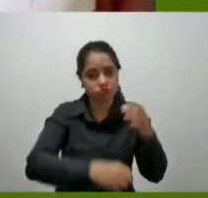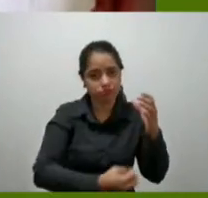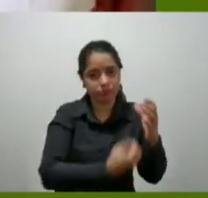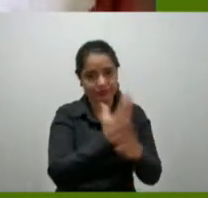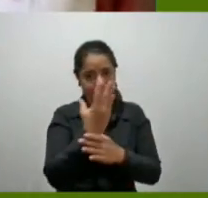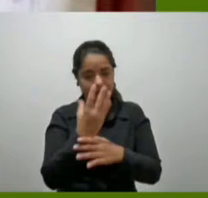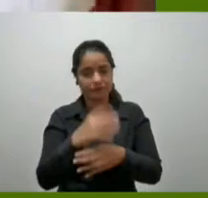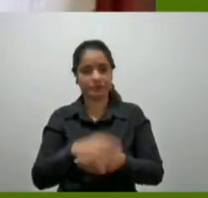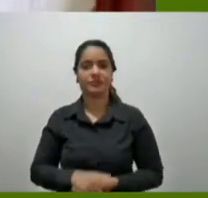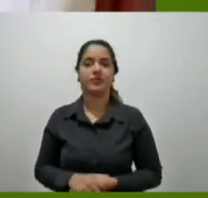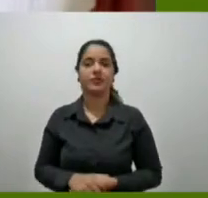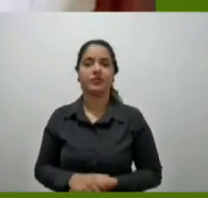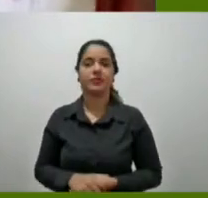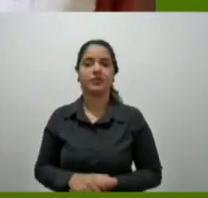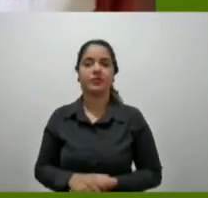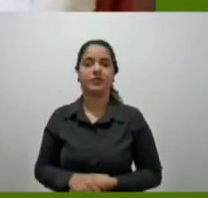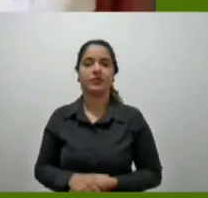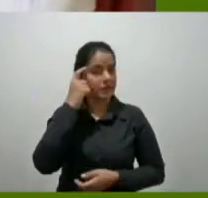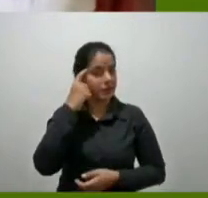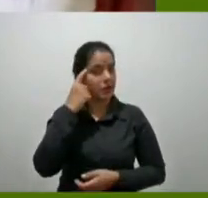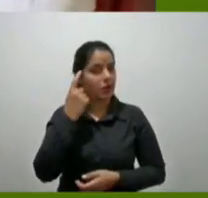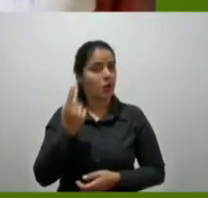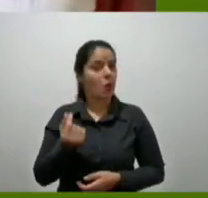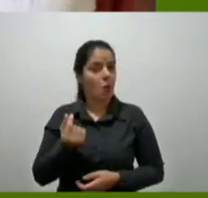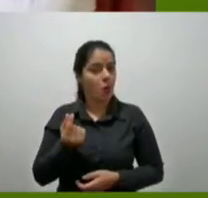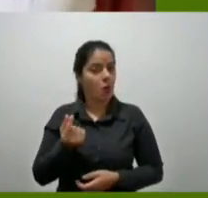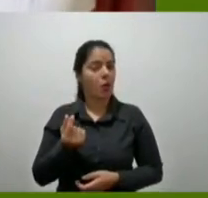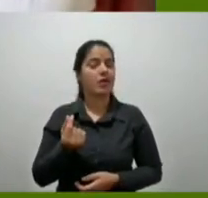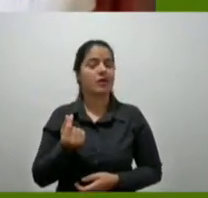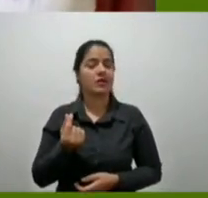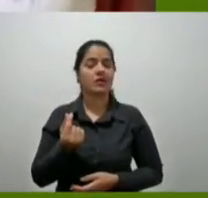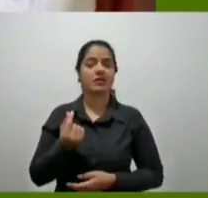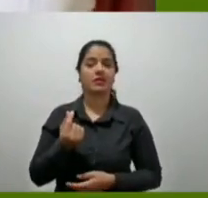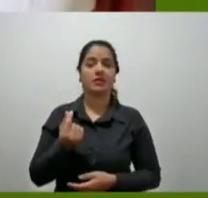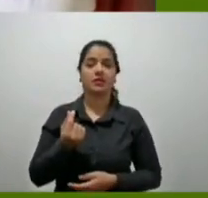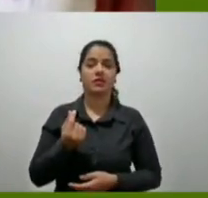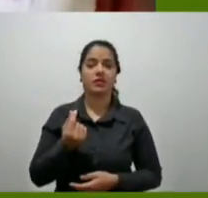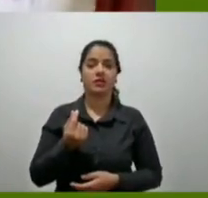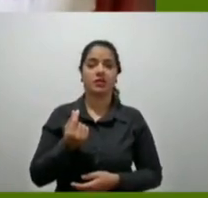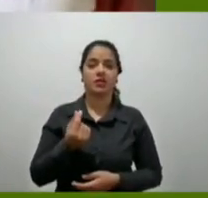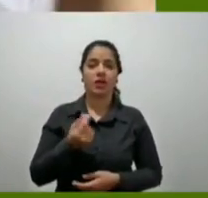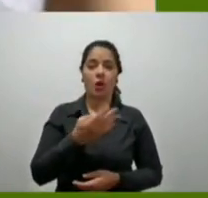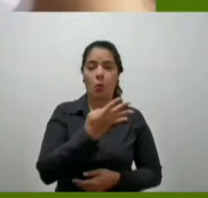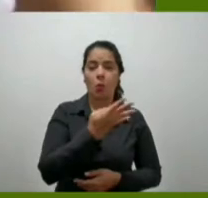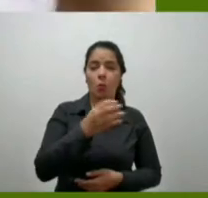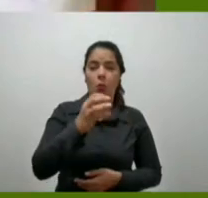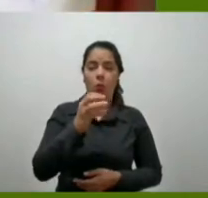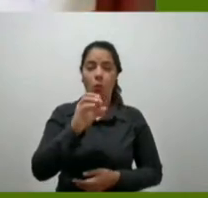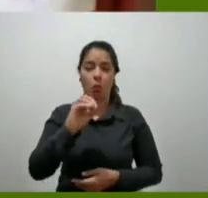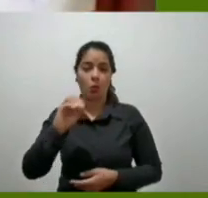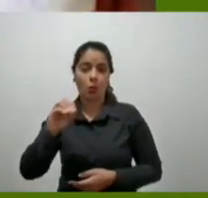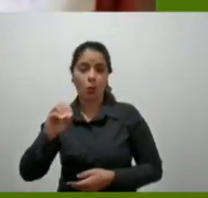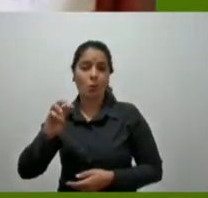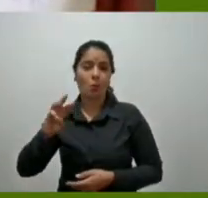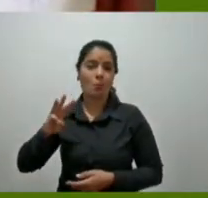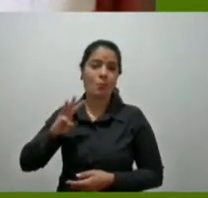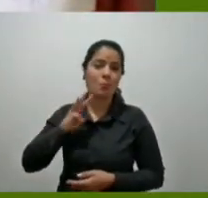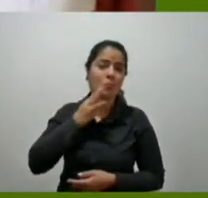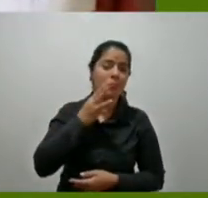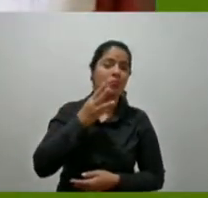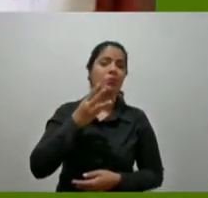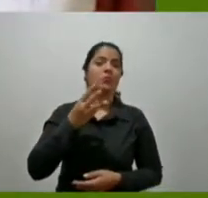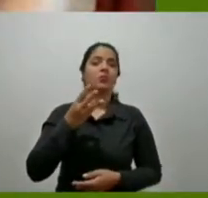floresta e você multiplica por 450 milhões de hectares, que é a superfície